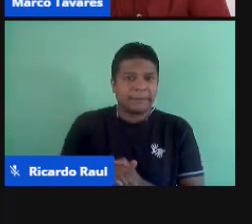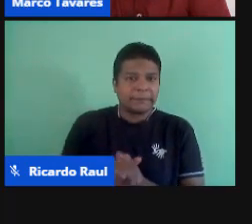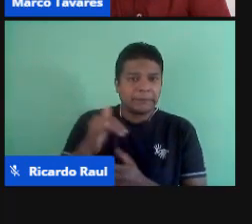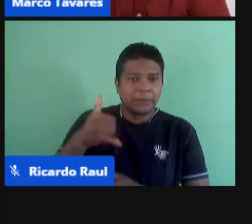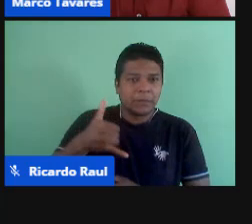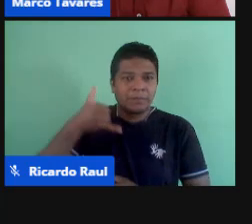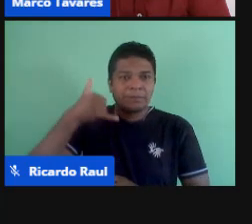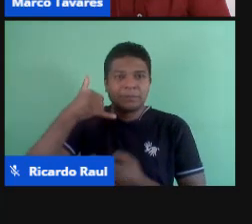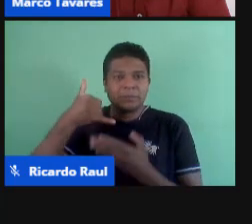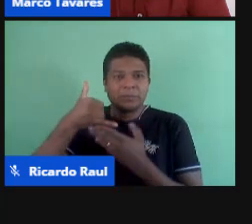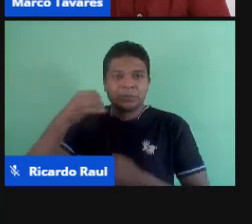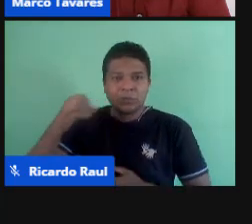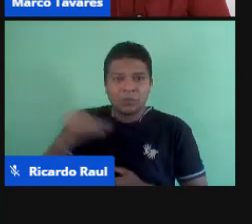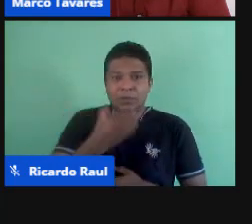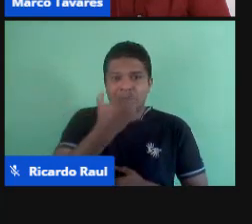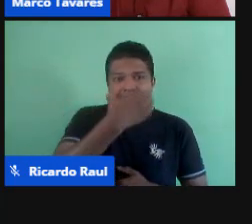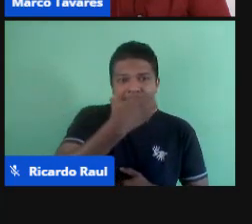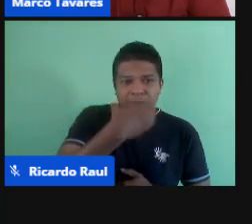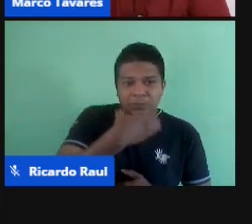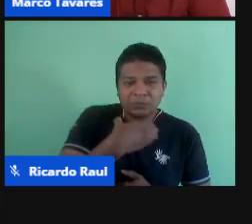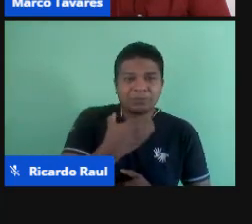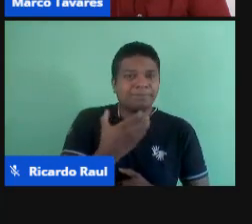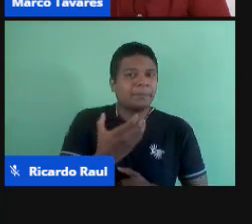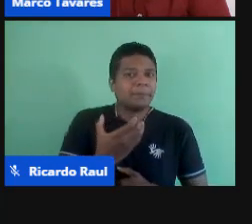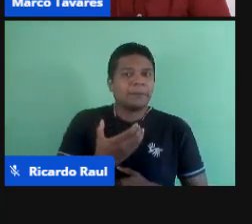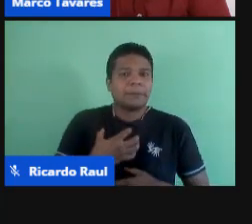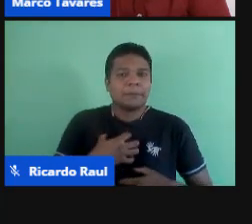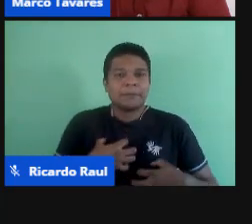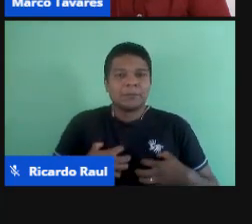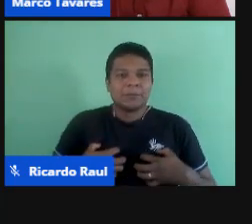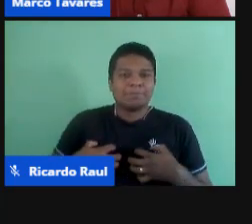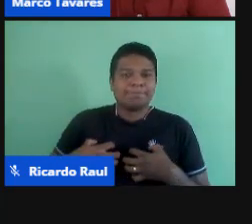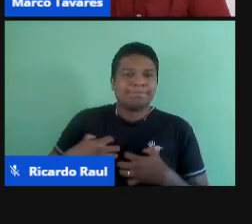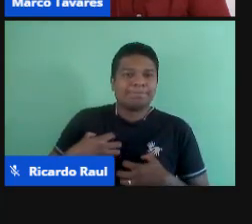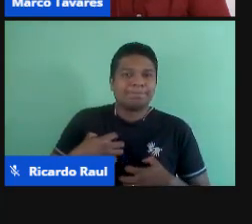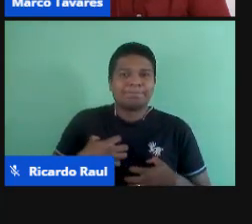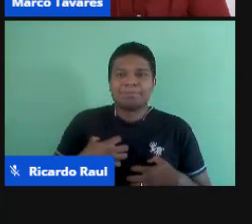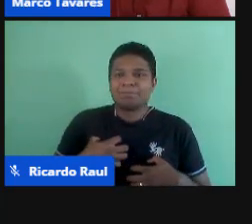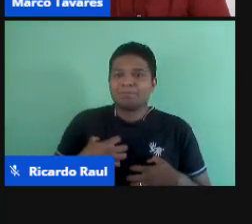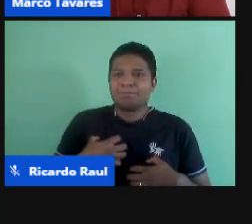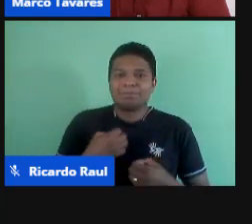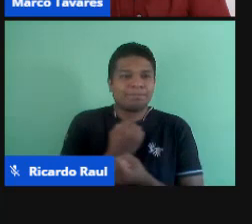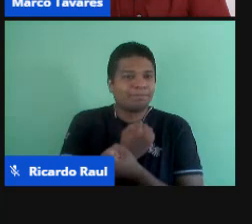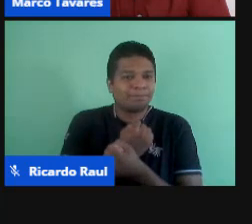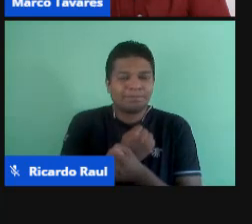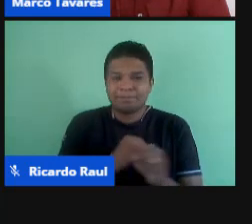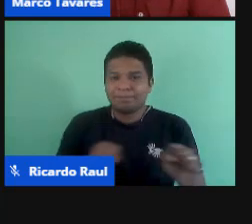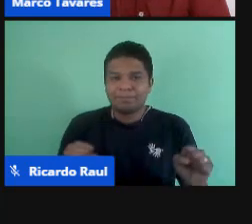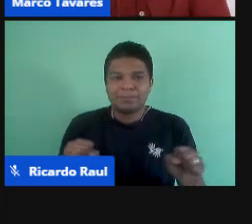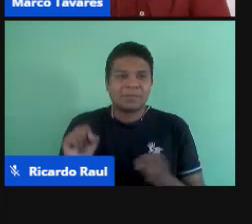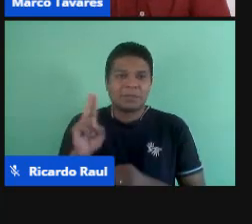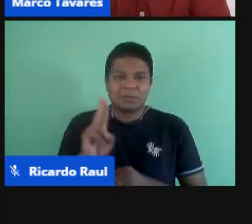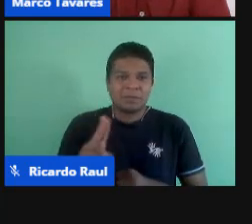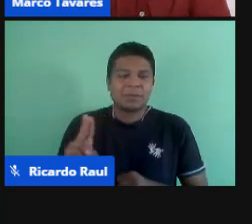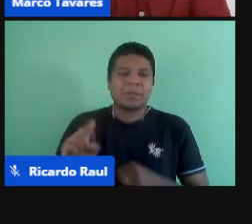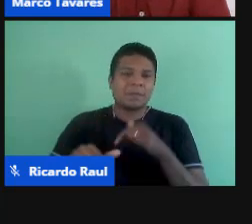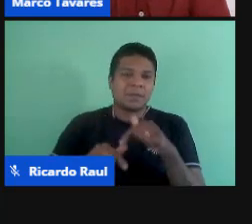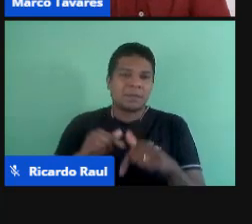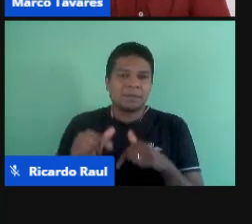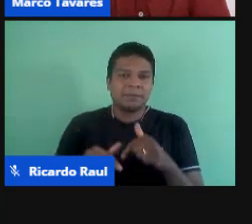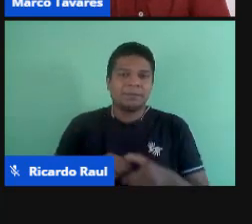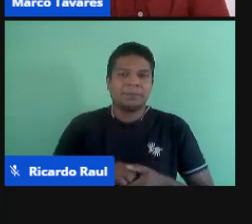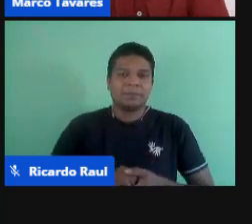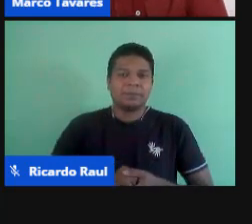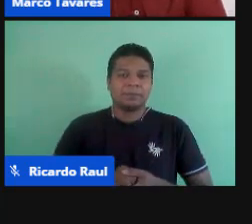me sinto mais reduzido e impróprio para uso, né? Então,